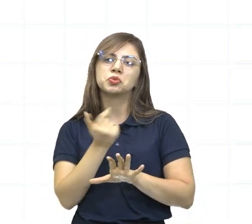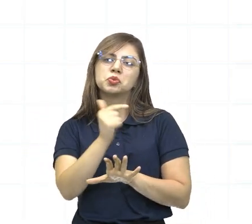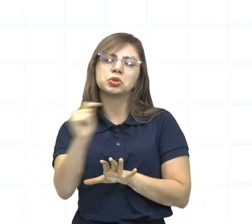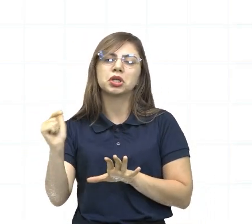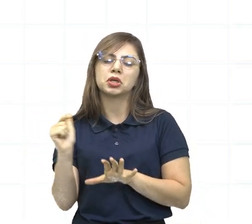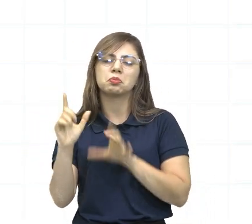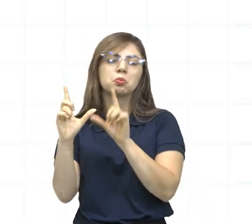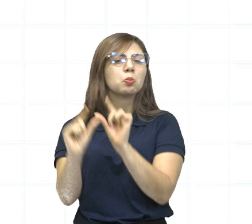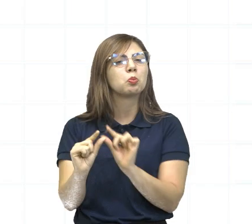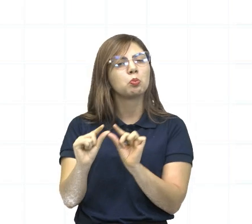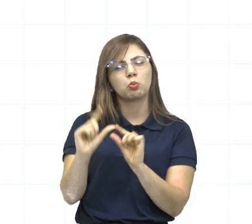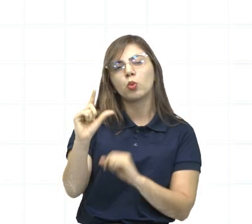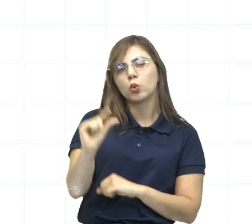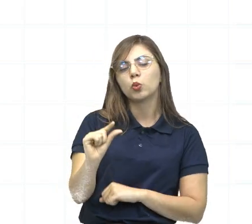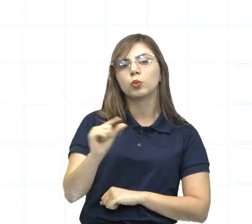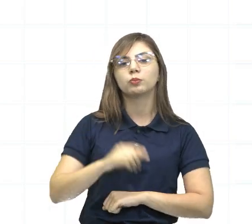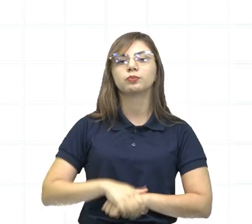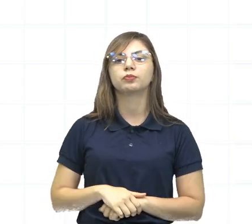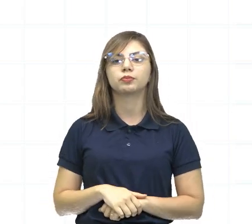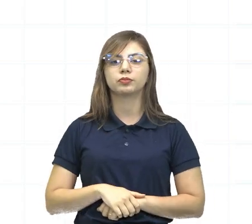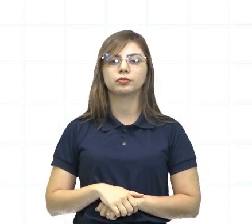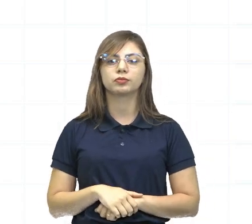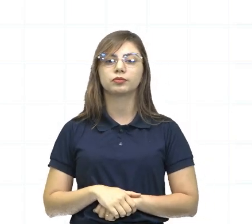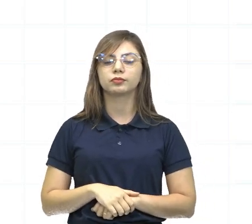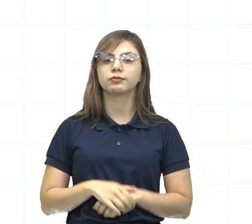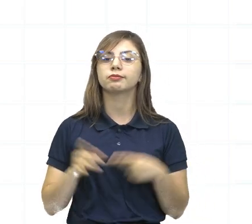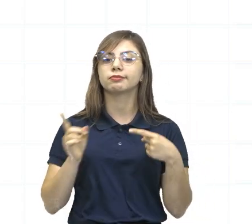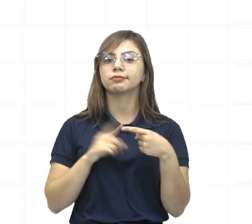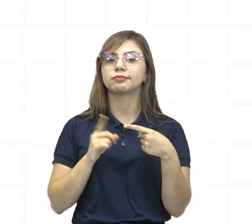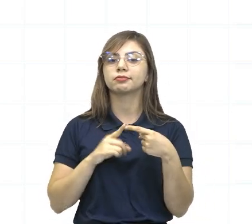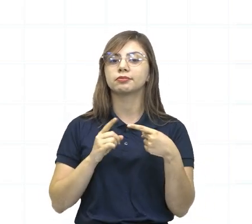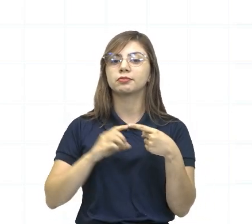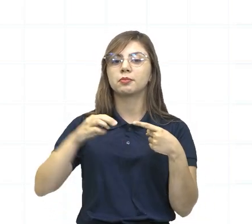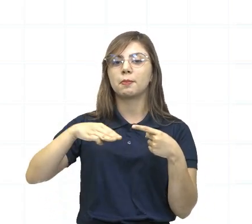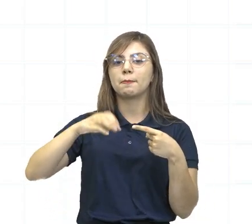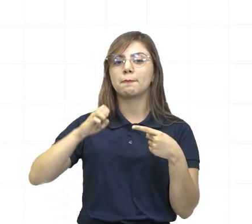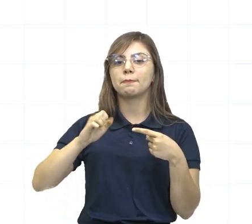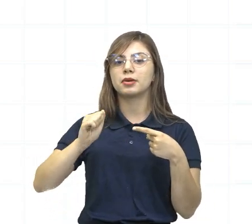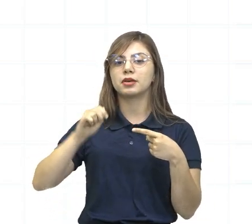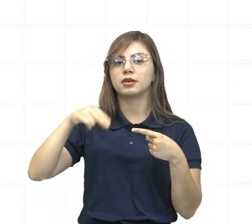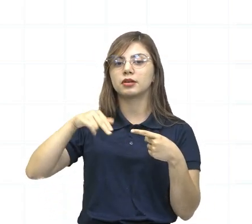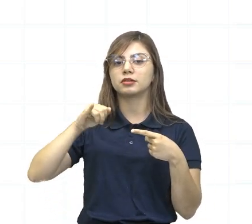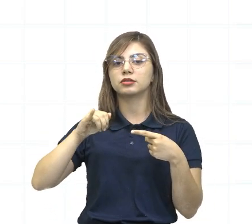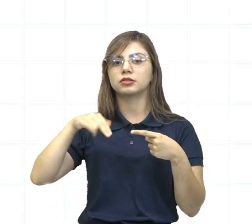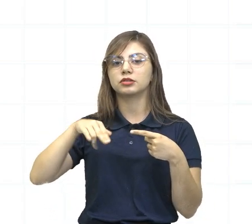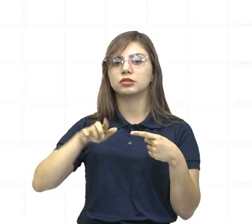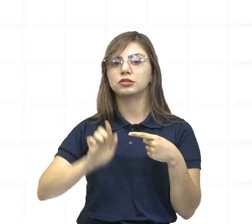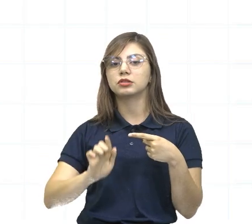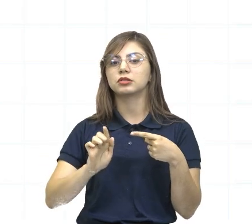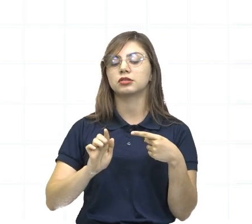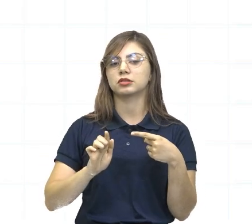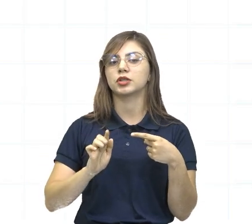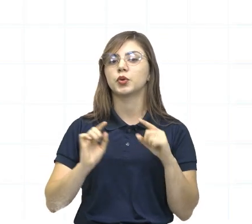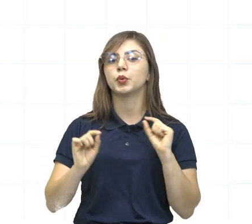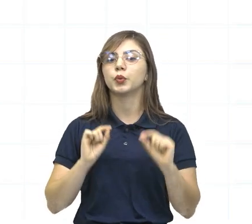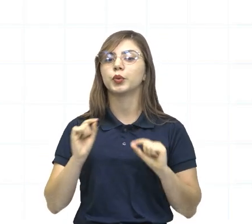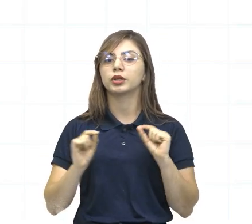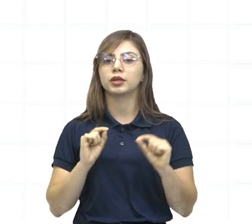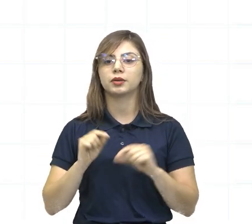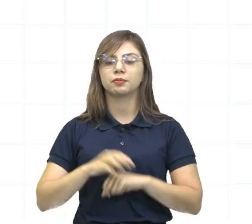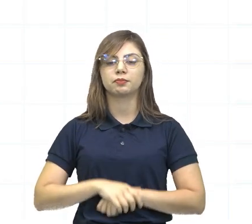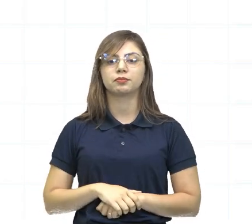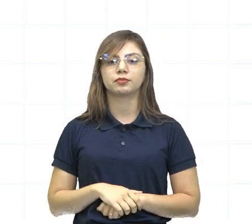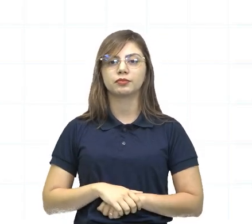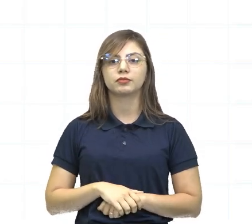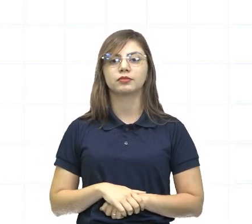contexto. Significado, meaning, né? Explicit started in a verbal message. Então, explícito,